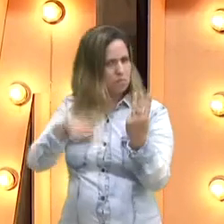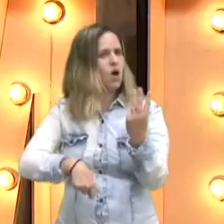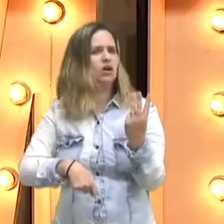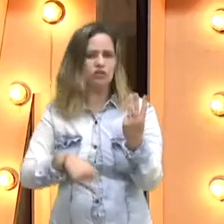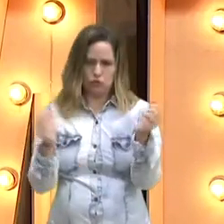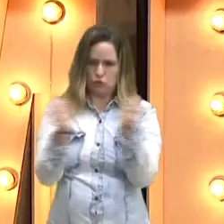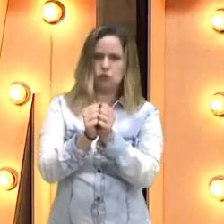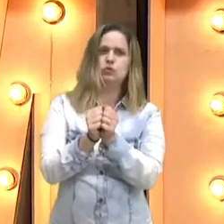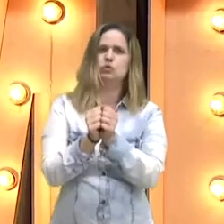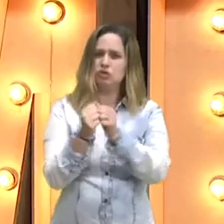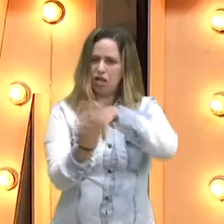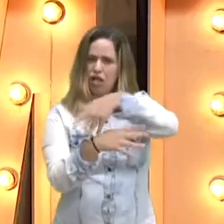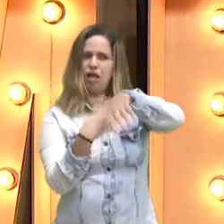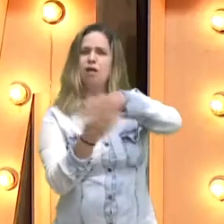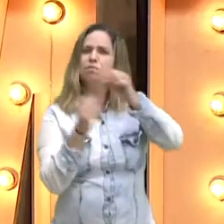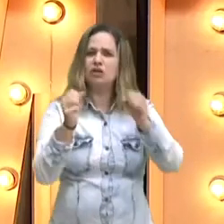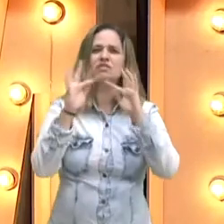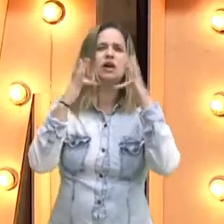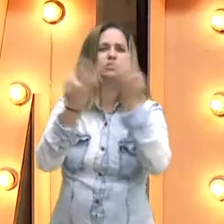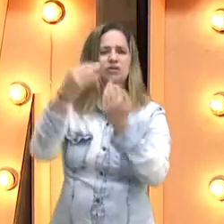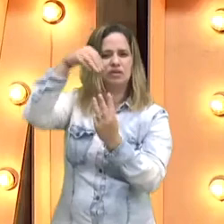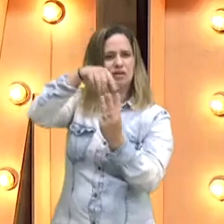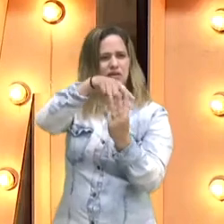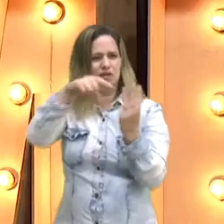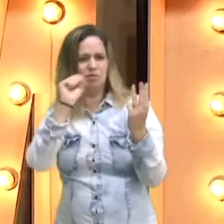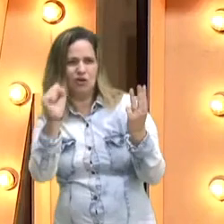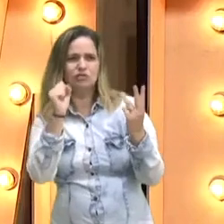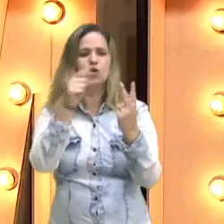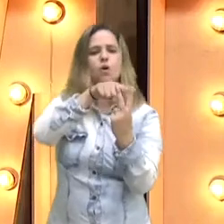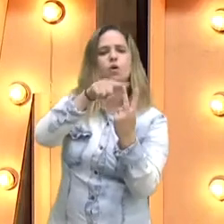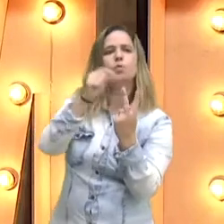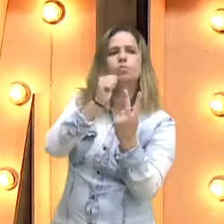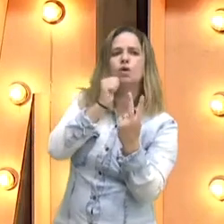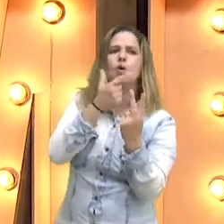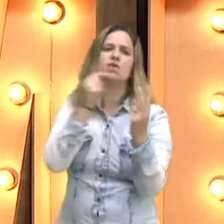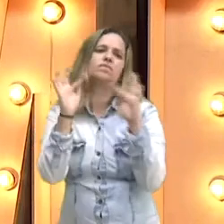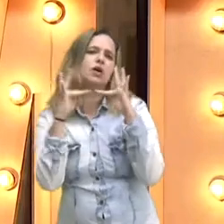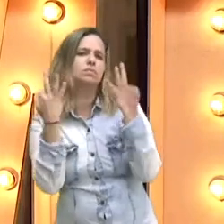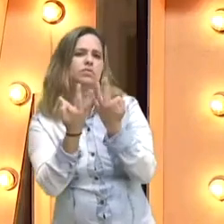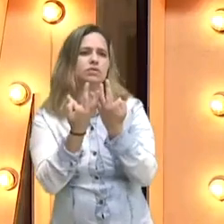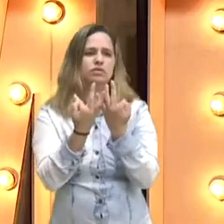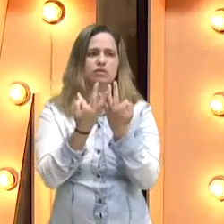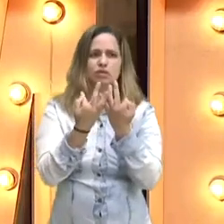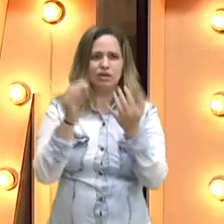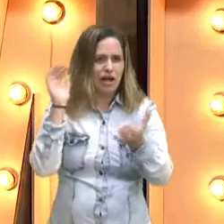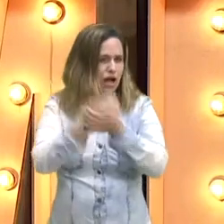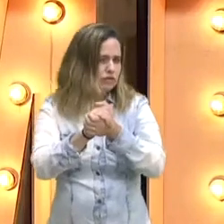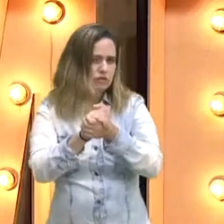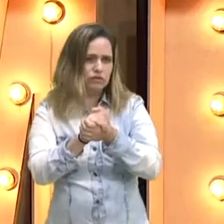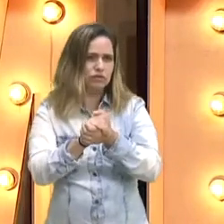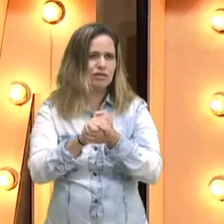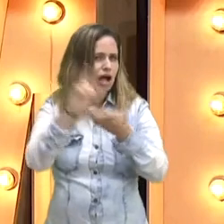mulher, duas mulheres e um homem, é uma família, eles são casados. A poligamia sendo